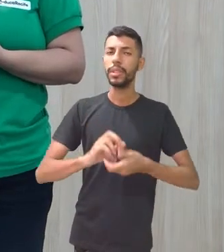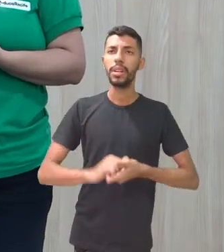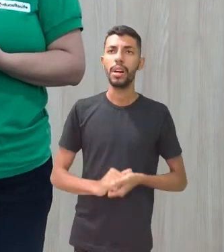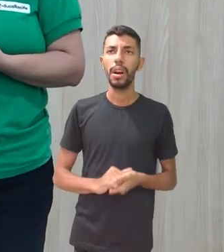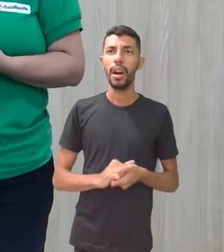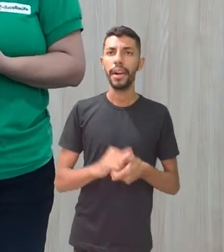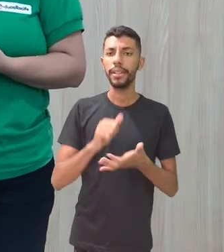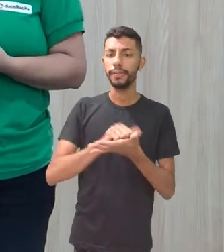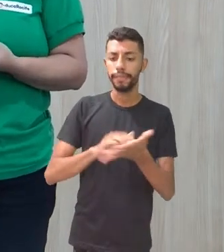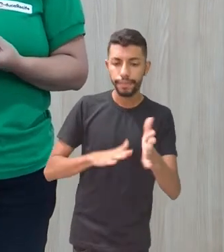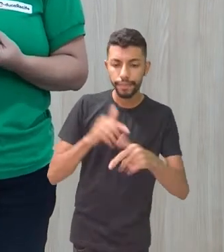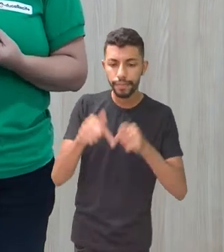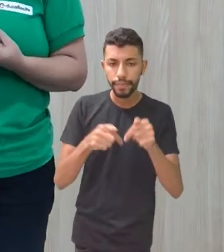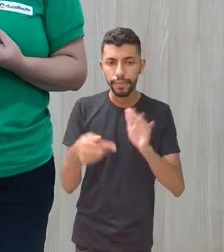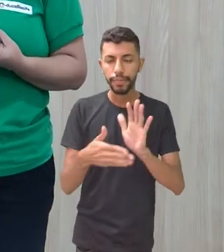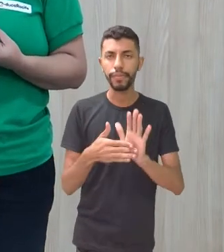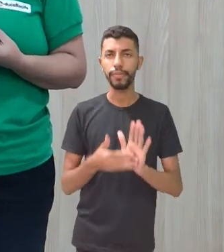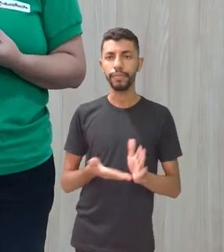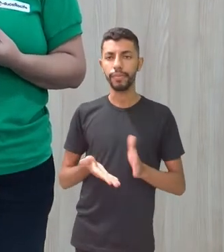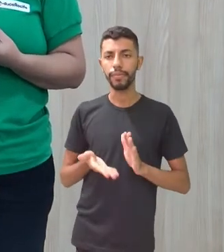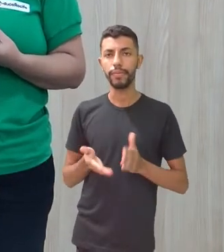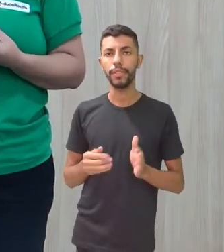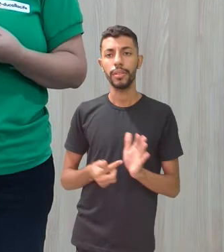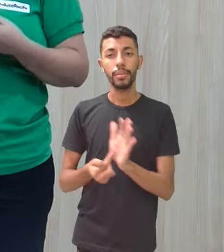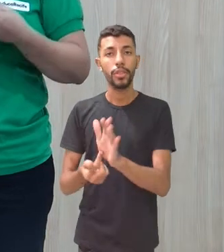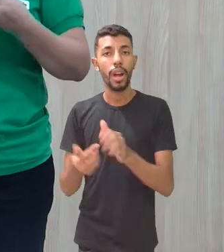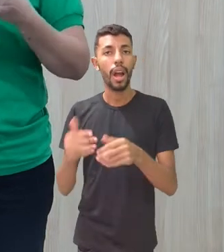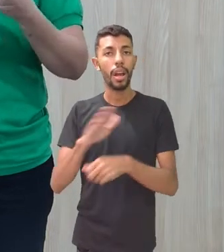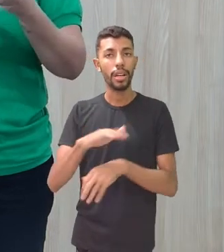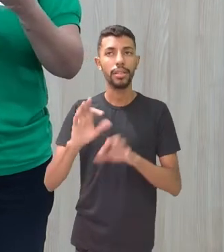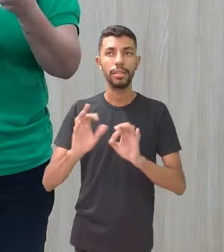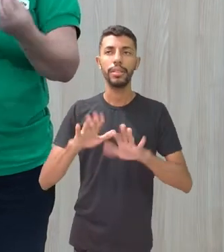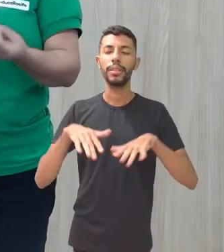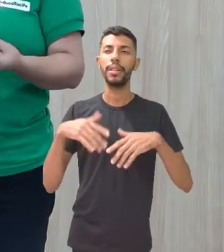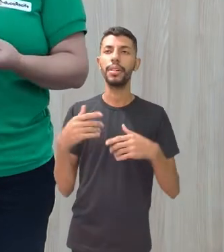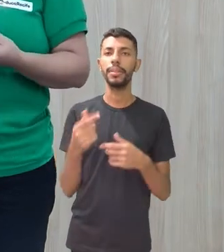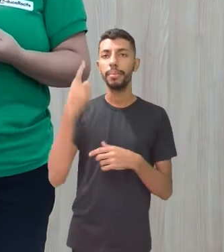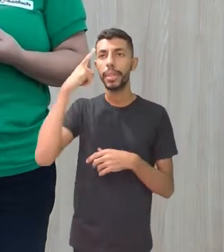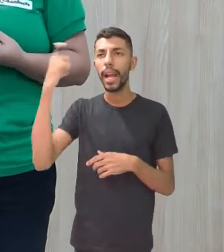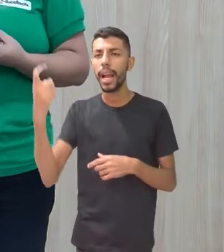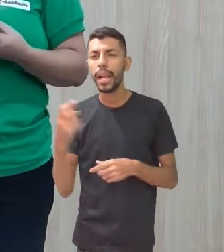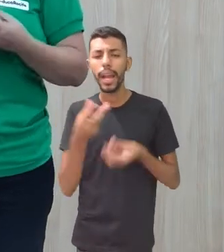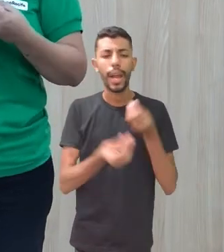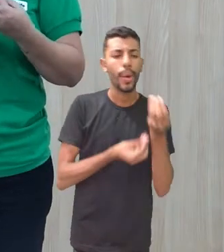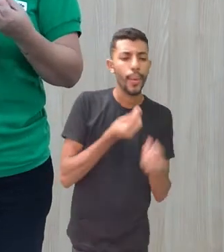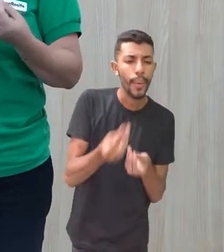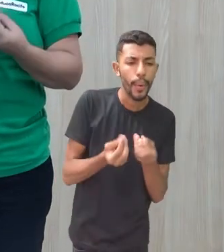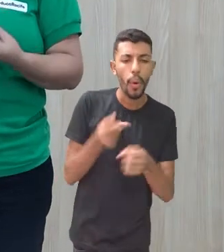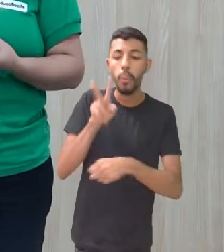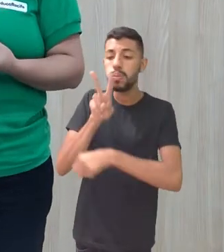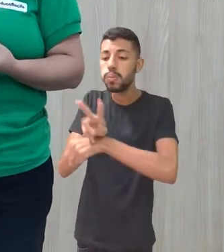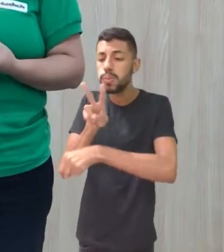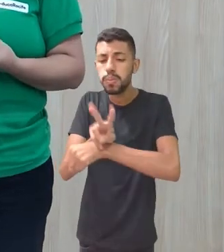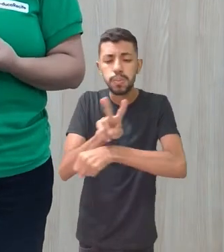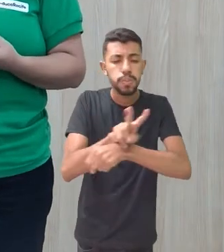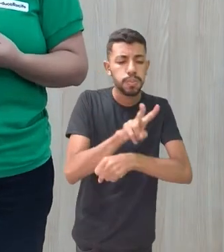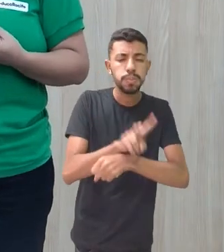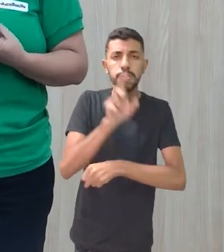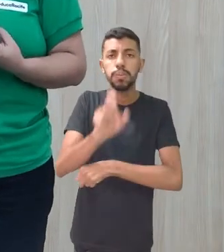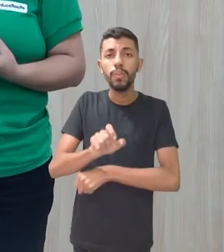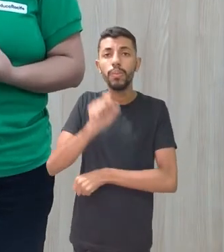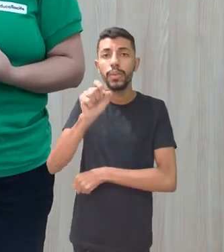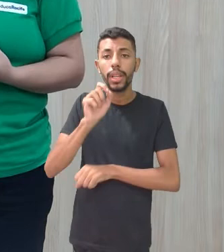as atividades que vão ser proporcionadas àquelas crianças, para quê, como, com a supervisão de quem,